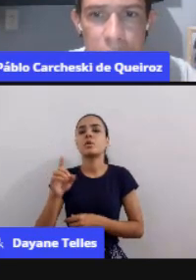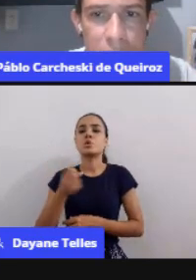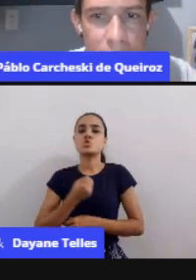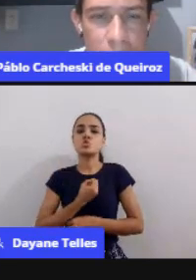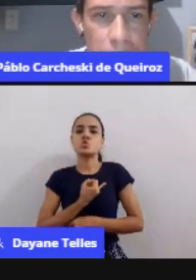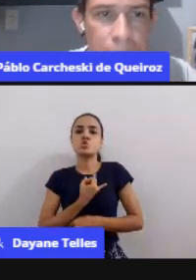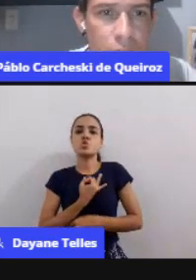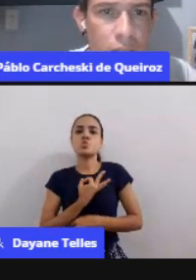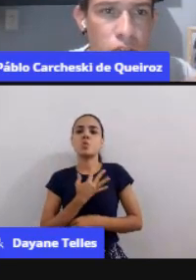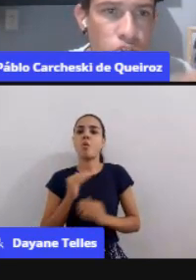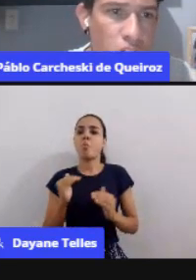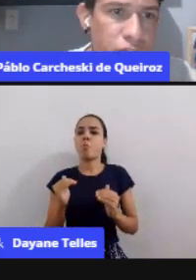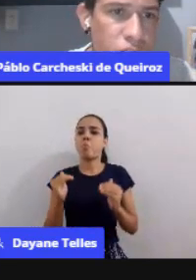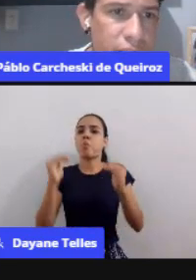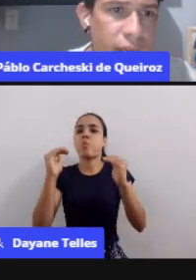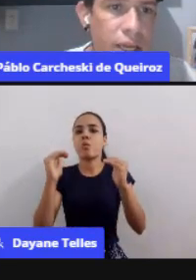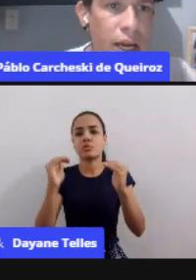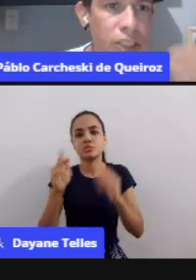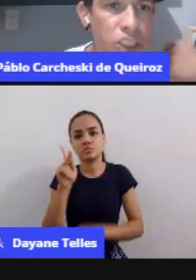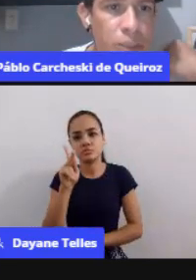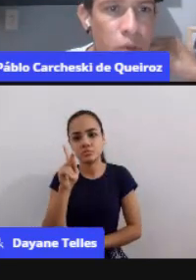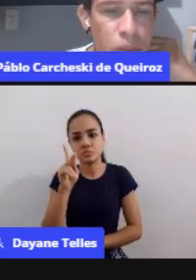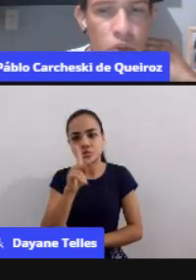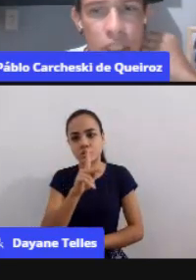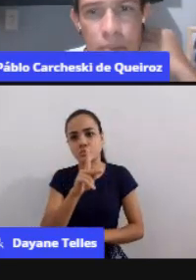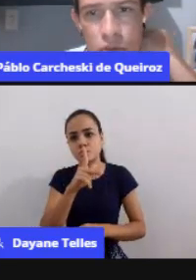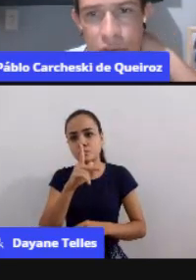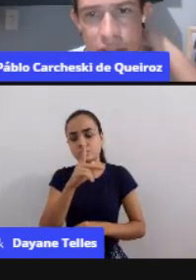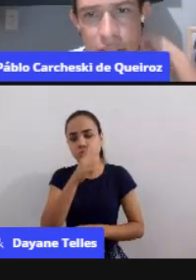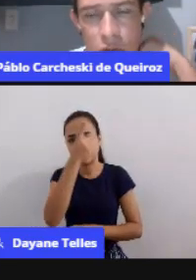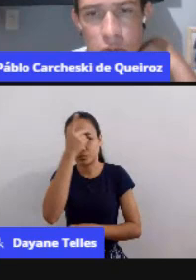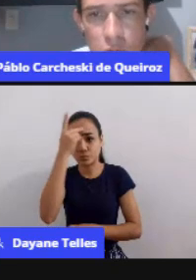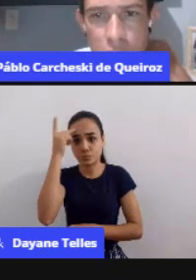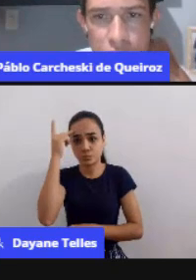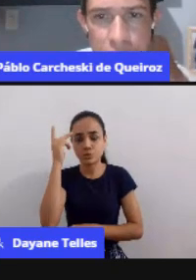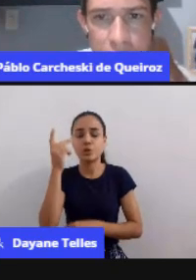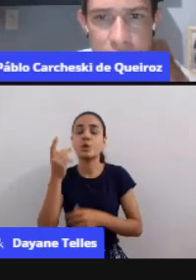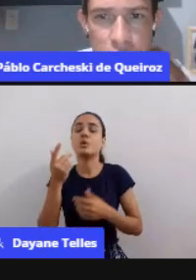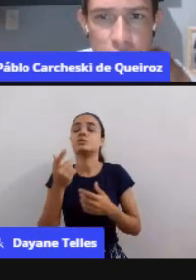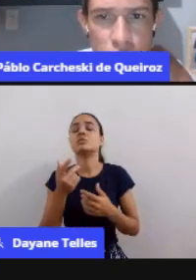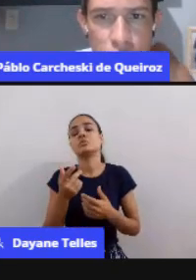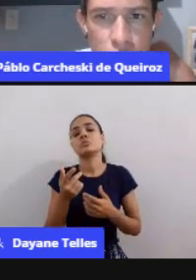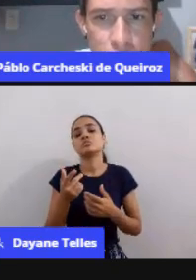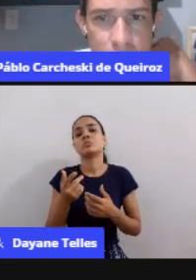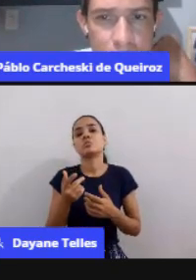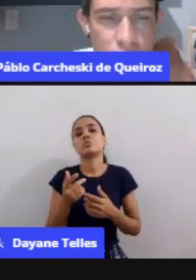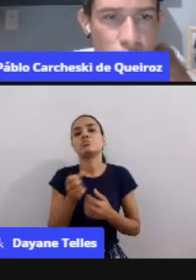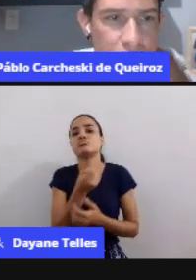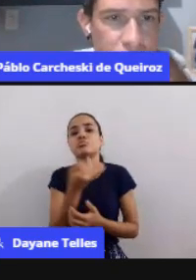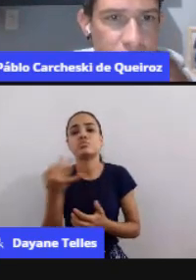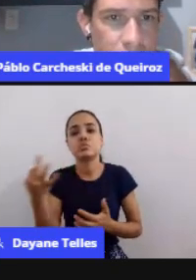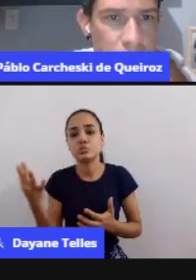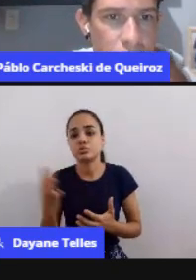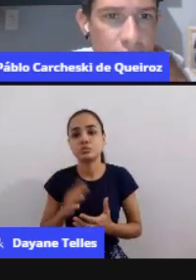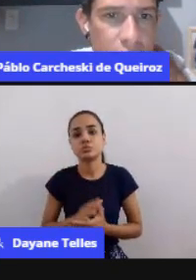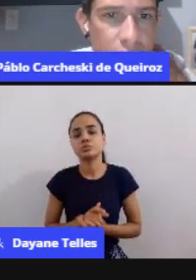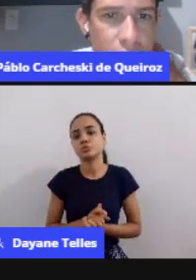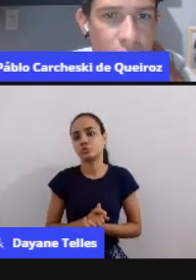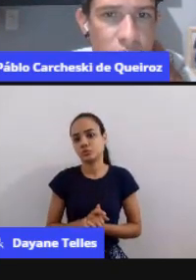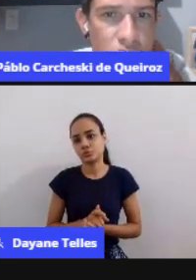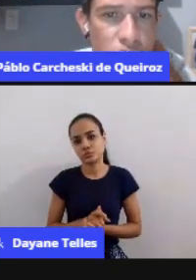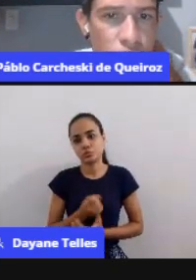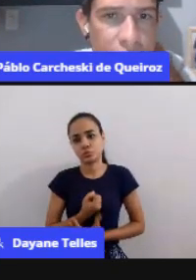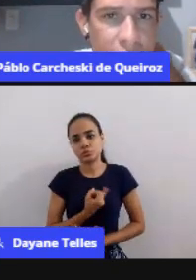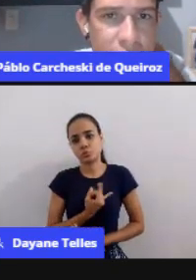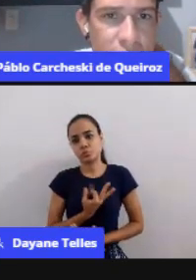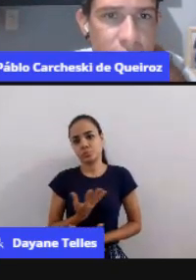gente vai pensando. Software, né? A gente também optou aqui por não fazer uma formação muito voltada para software, né?